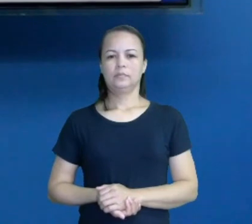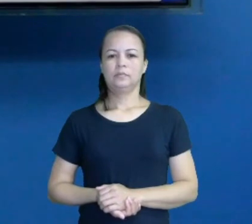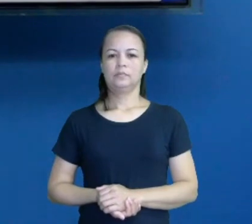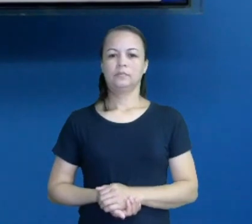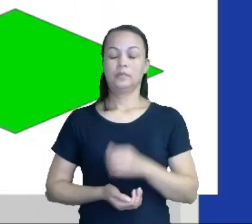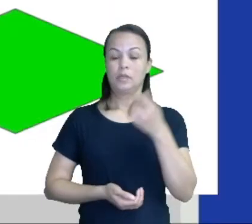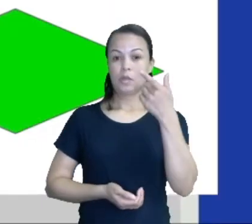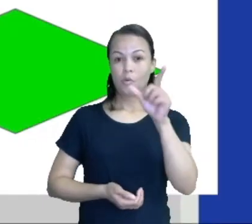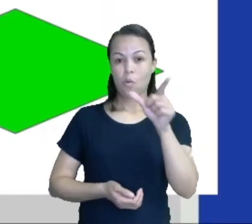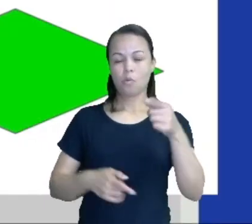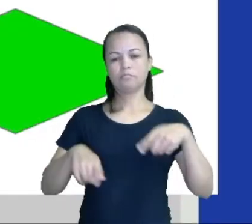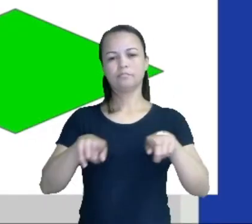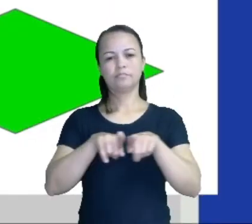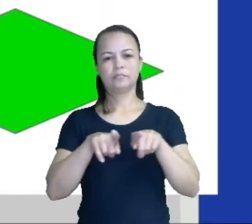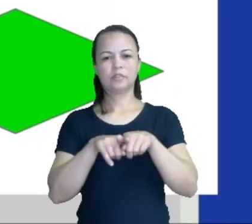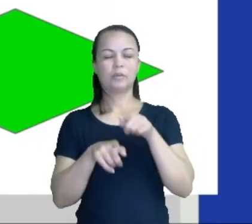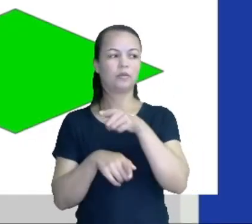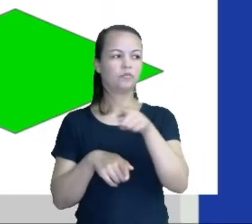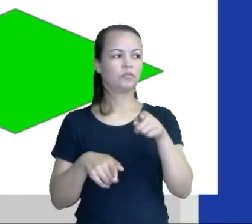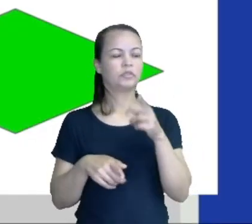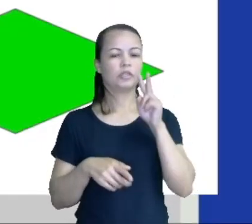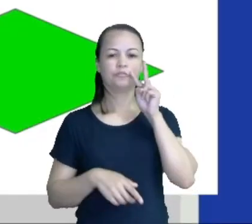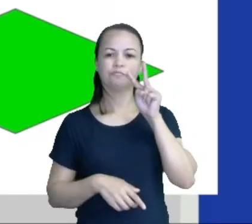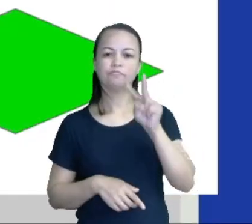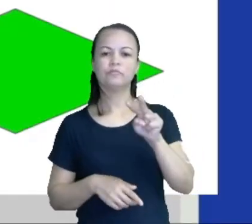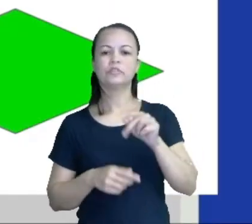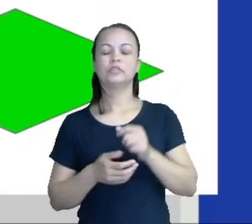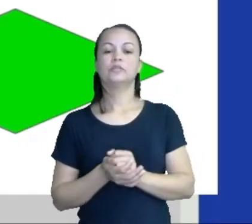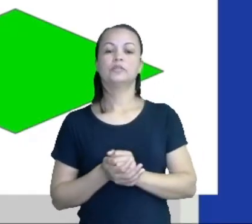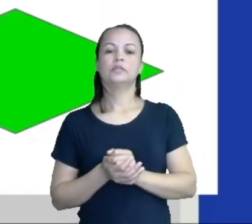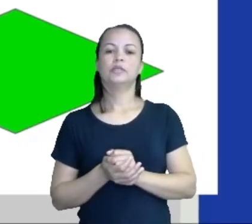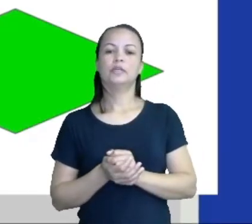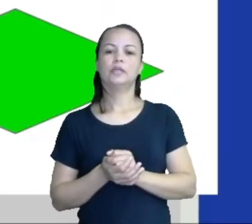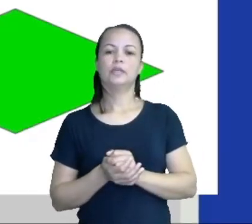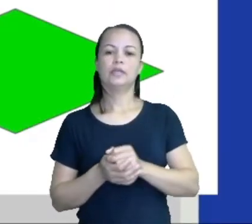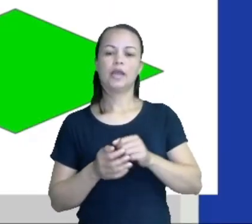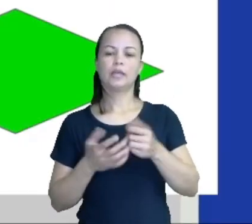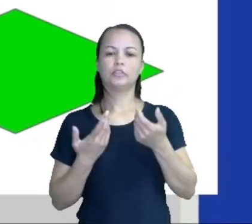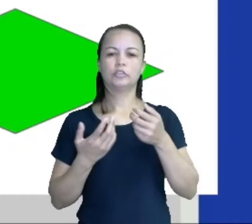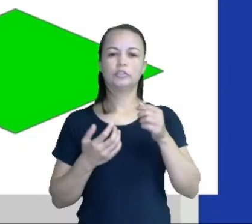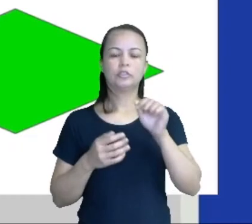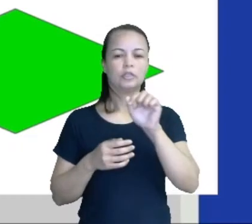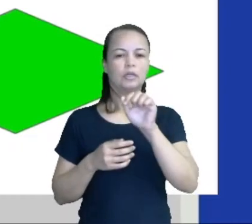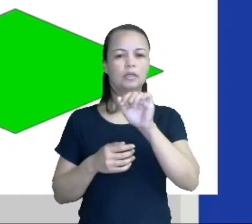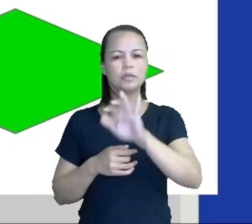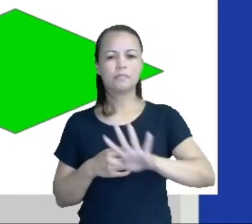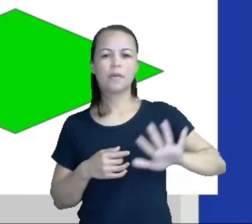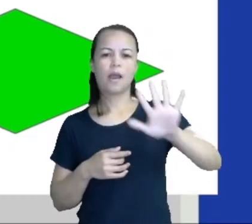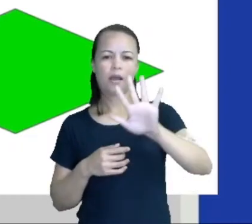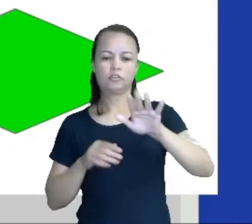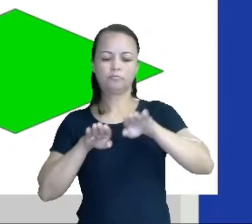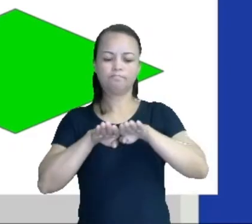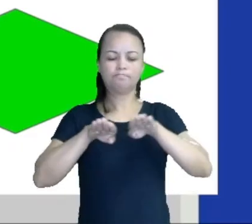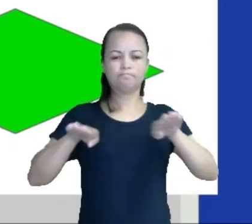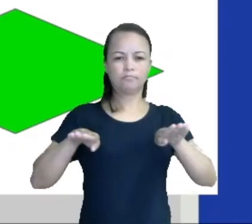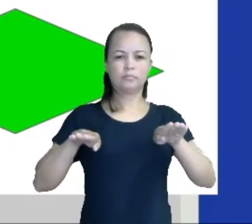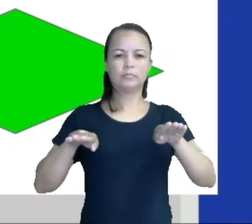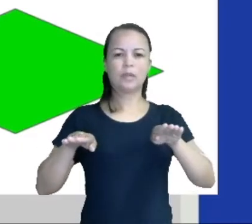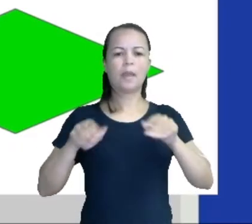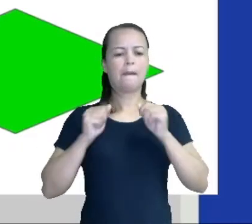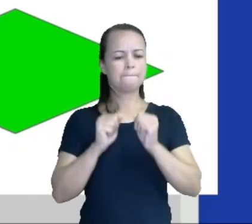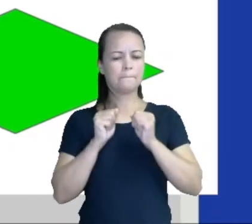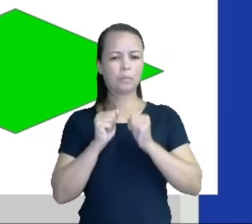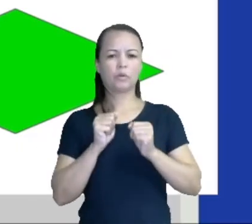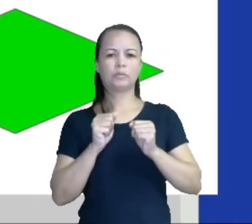E outro também, né, como você viu, que as figuras planas, ele pode apresentar a mesma medida